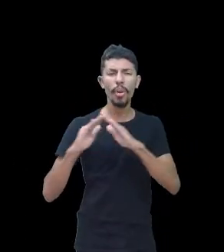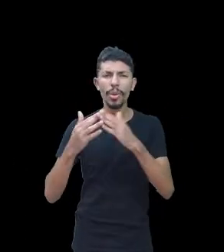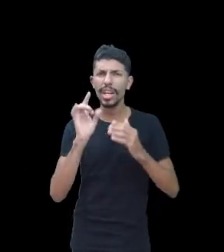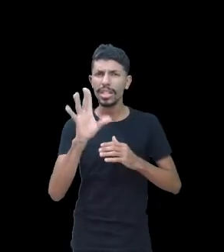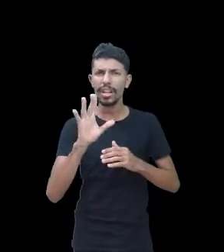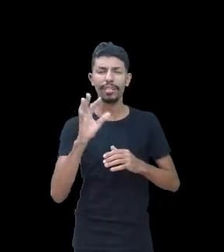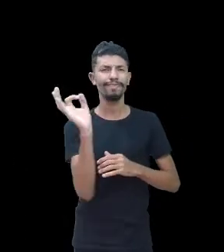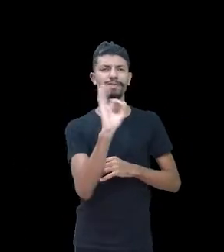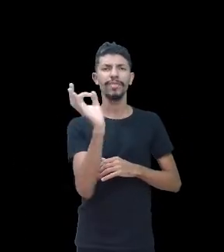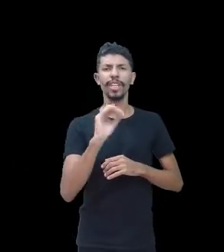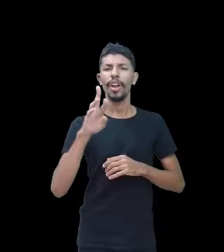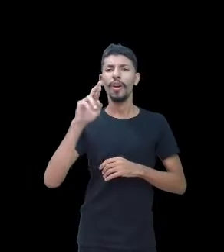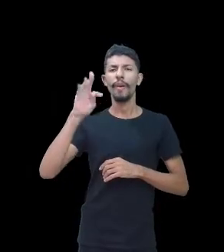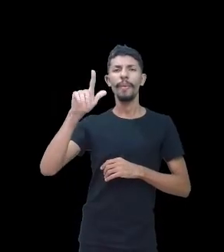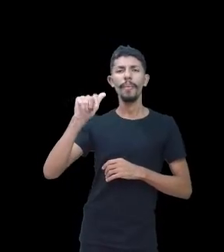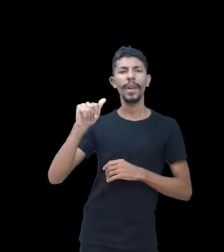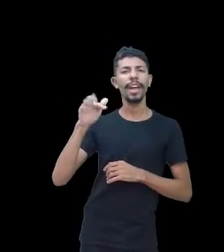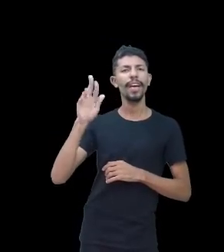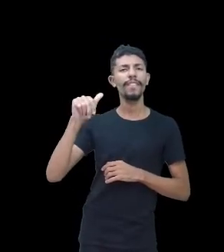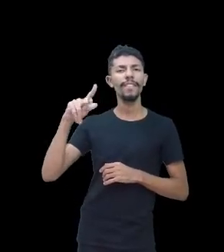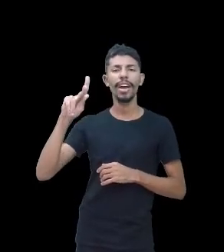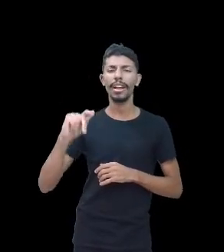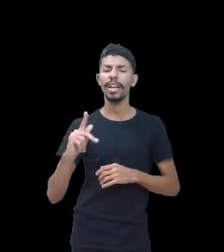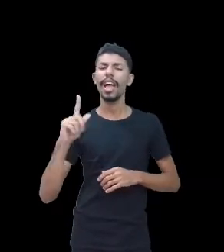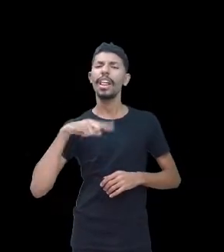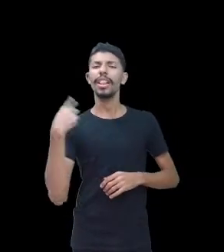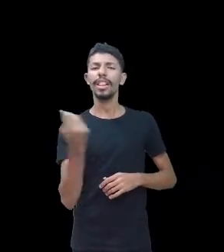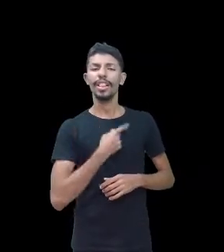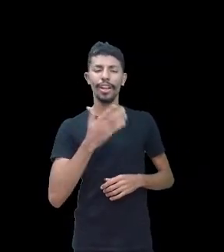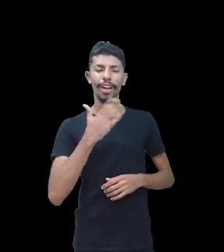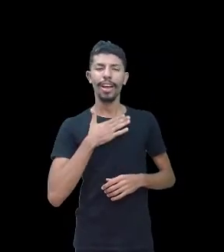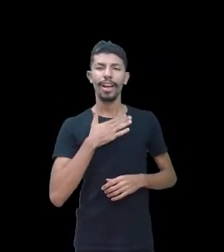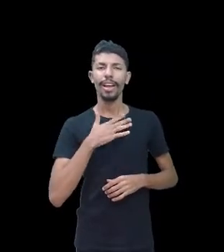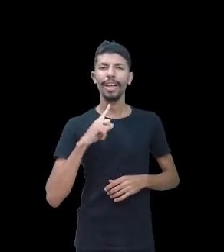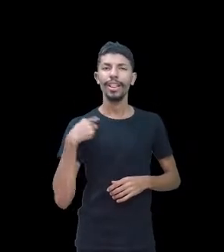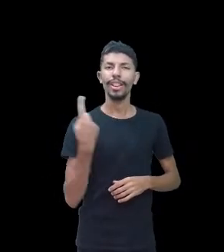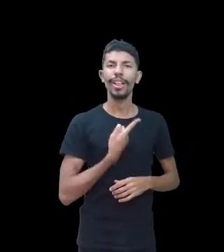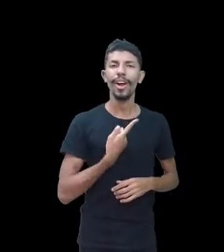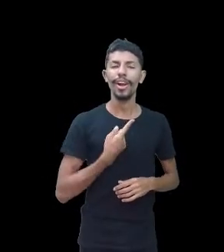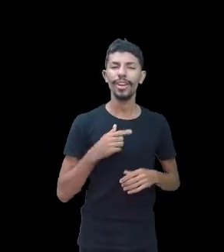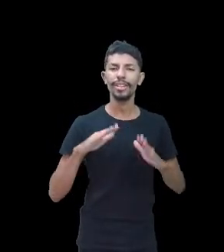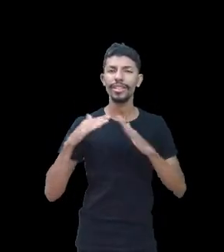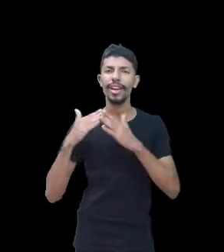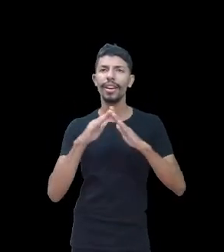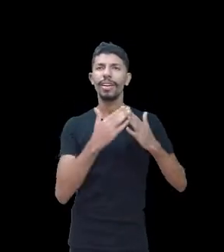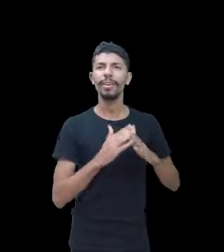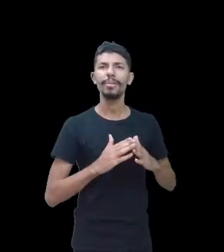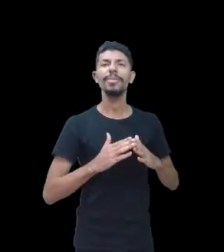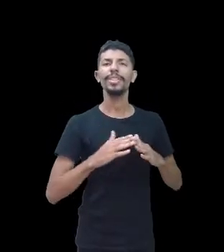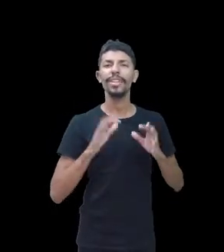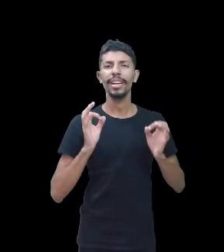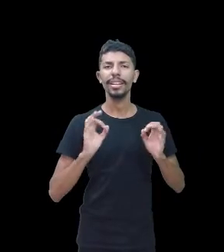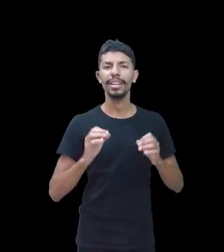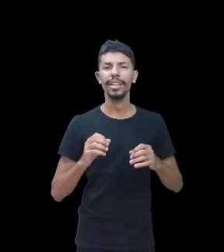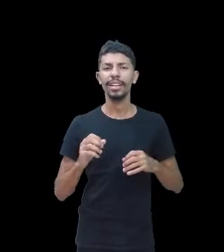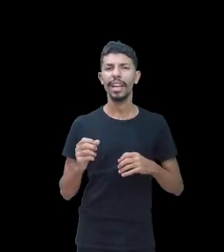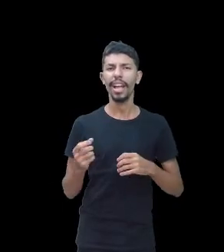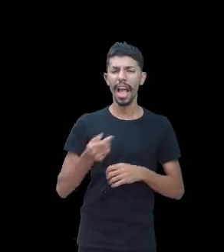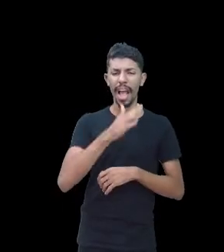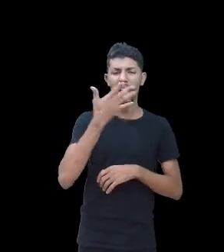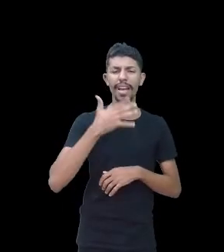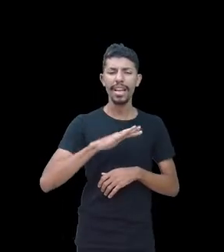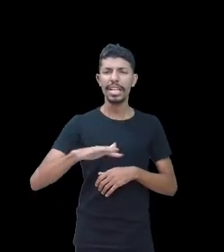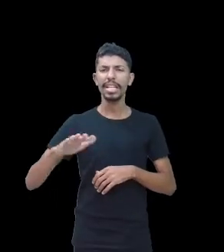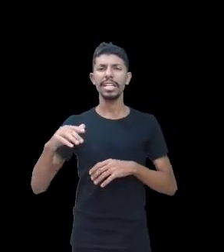brega funk é nosso, é das comunidades, mas ele atinge todas as classes sociais mesmo, compadre. Até os pirrados de pedra dança